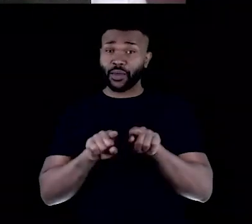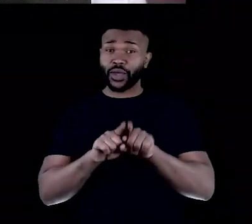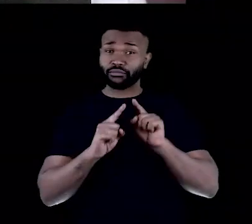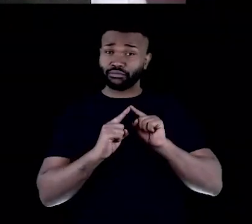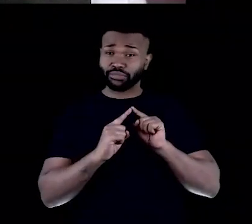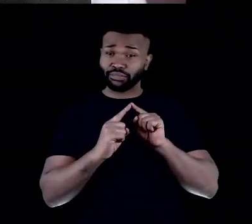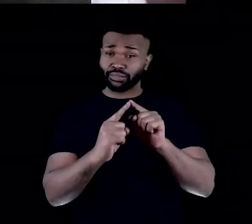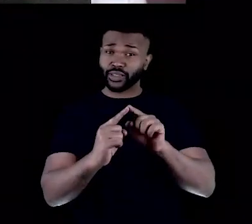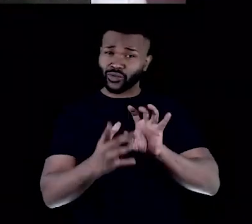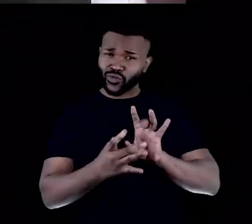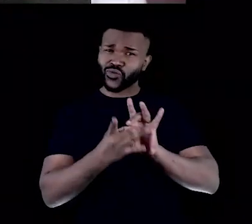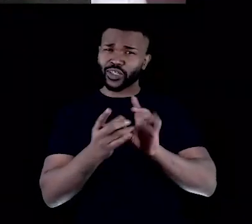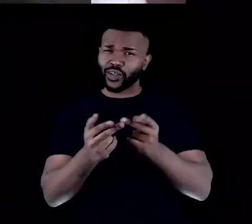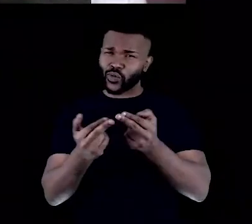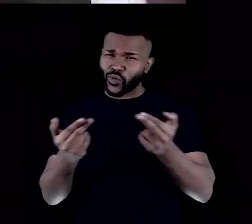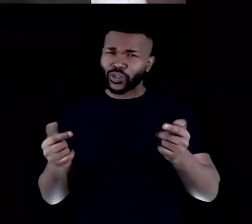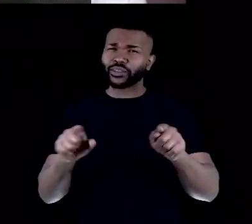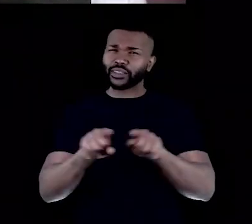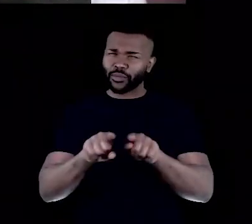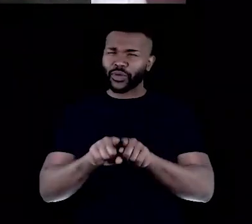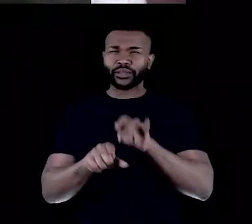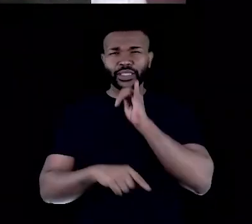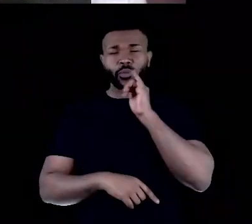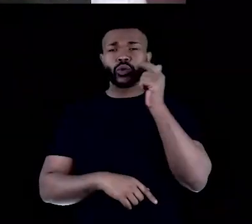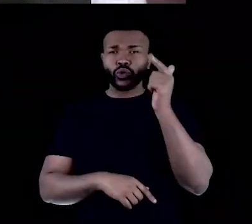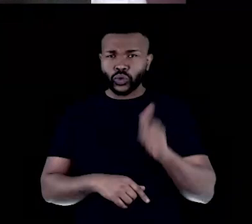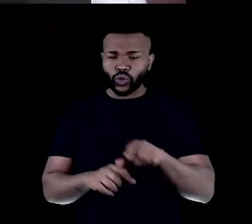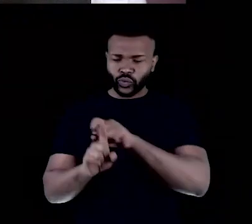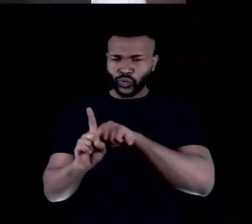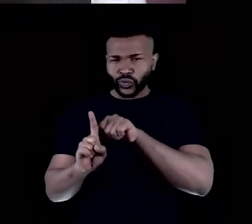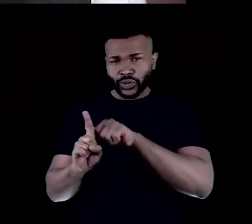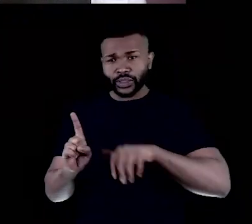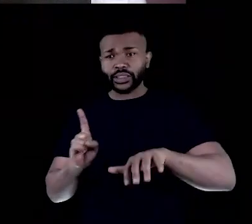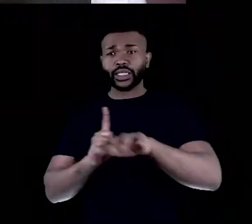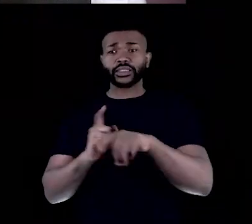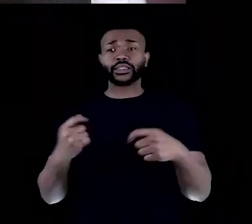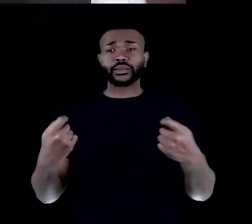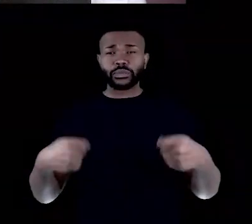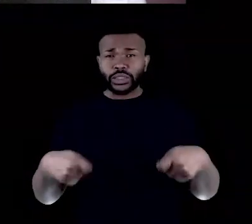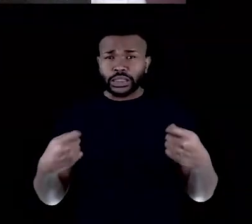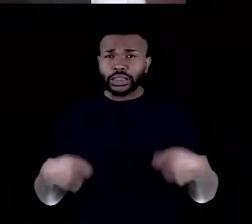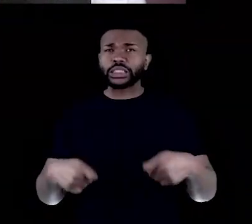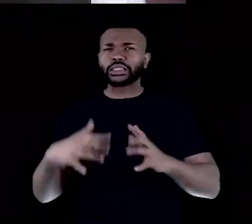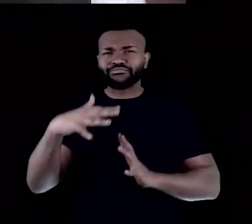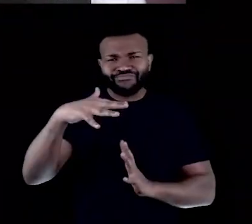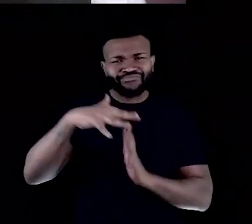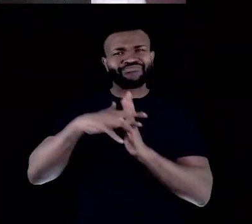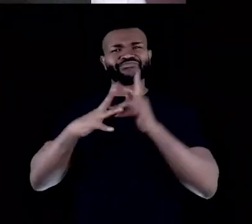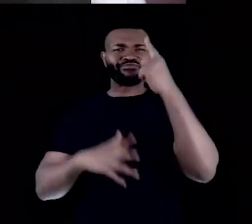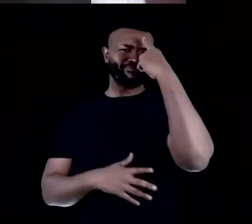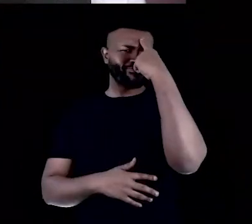E aí, nesse sentido, se conectar com algumas coisas e se conectar, porque, de novo, a gente vive nessa sociedade em que a gente precisa ser disruptivo, a gente precisa